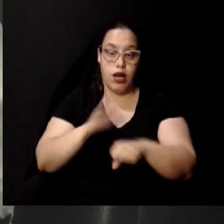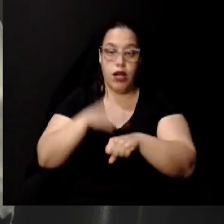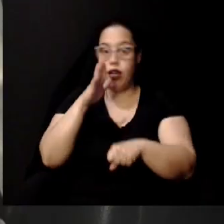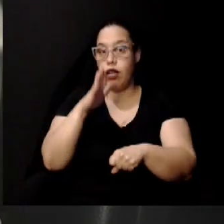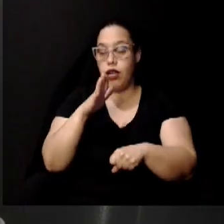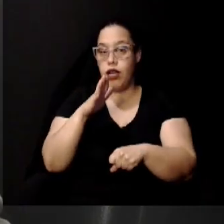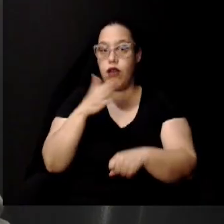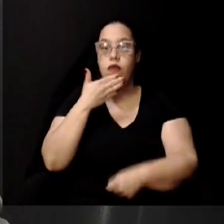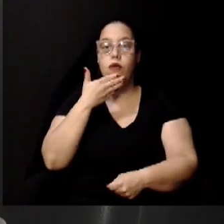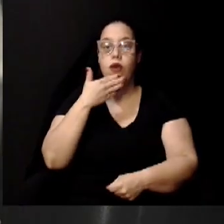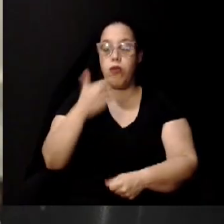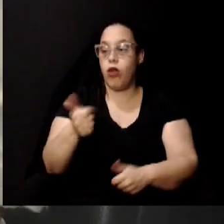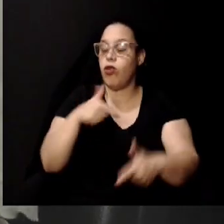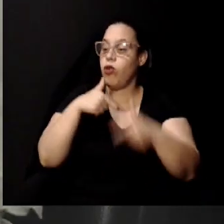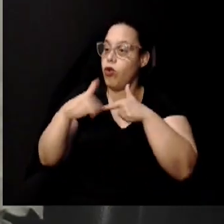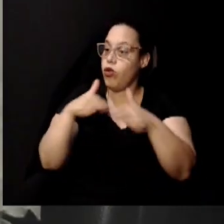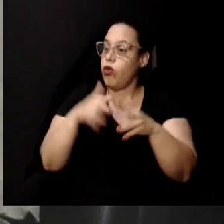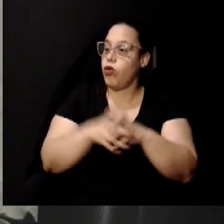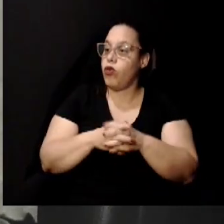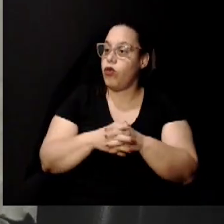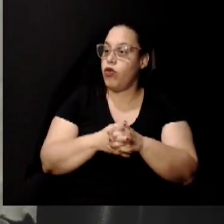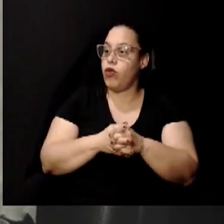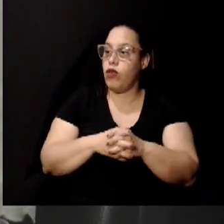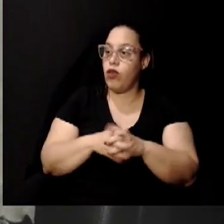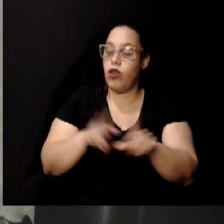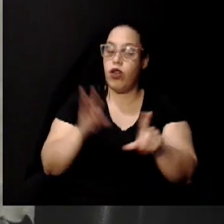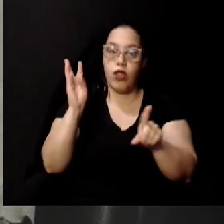de trabalho. Acho que ela está sofrendo perseguição.